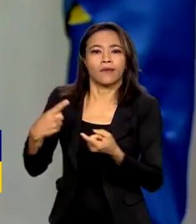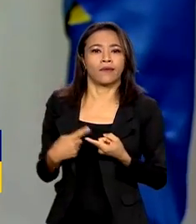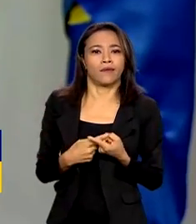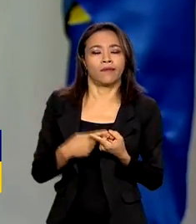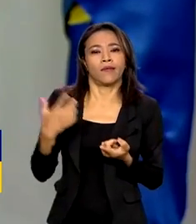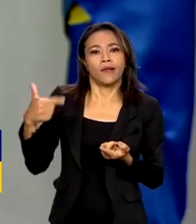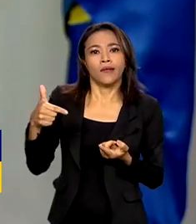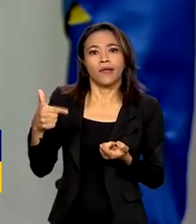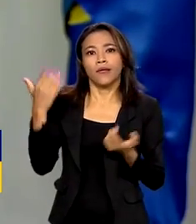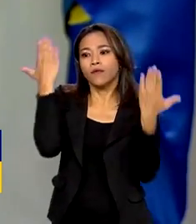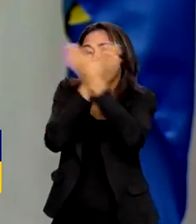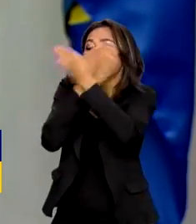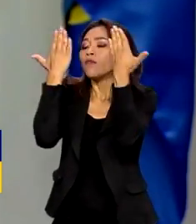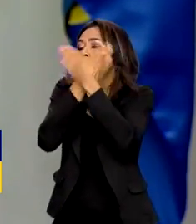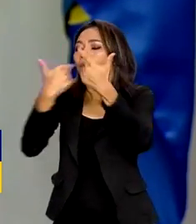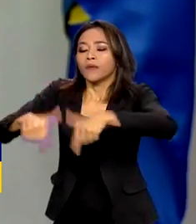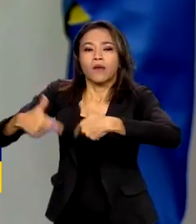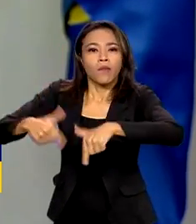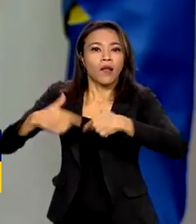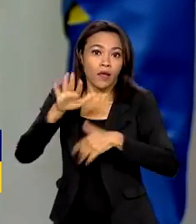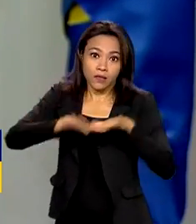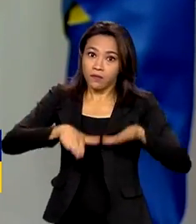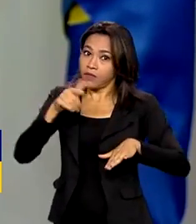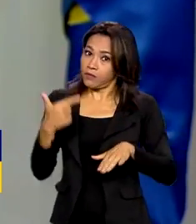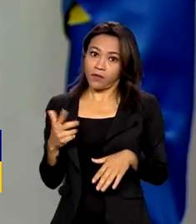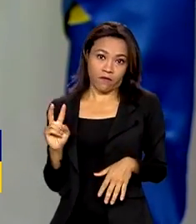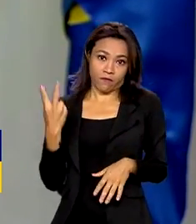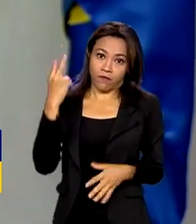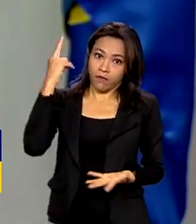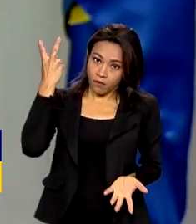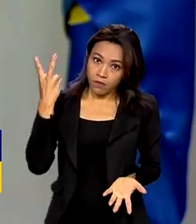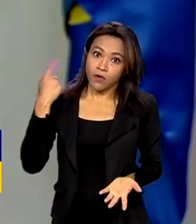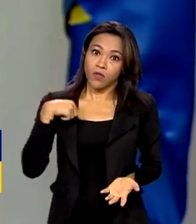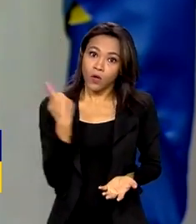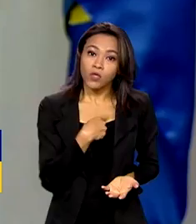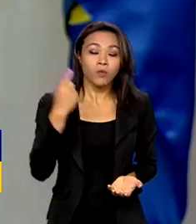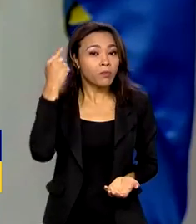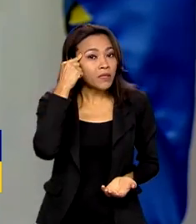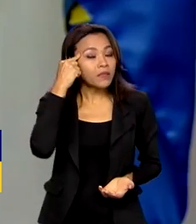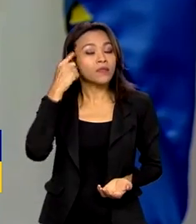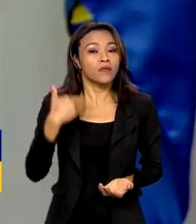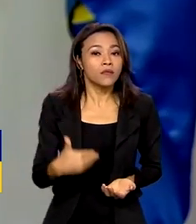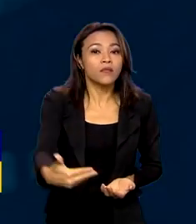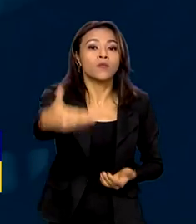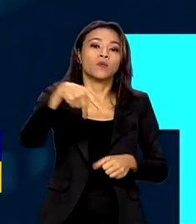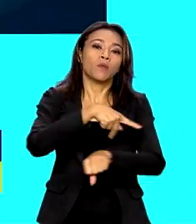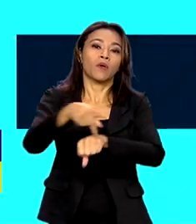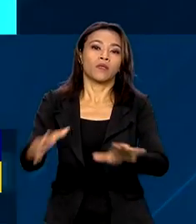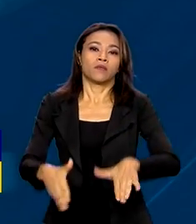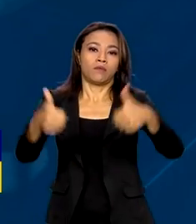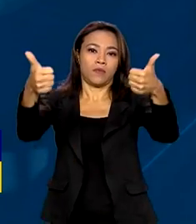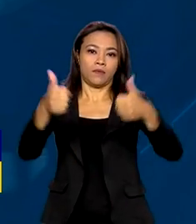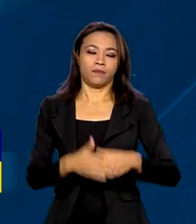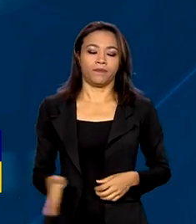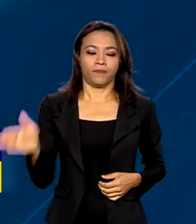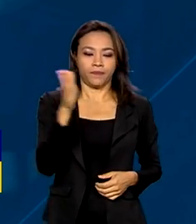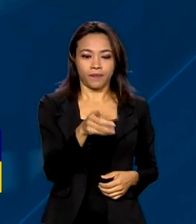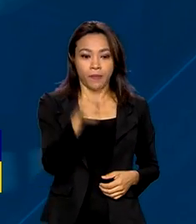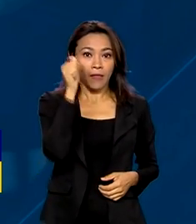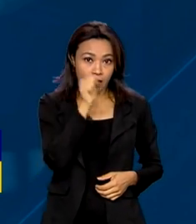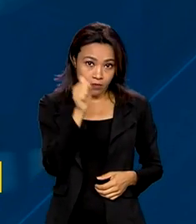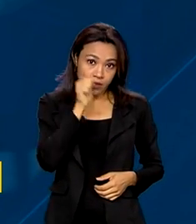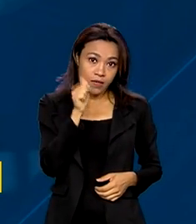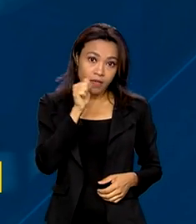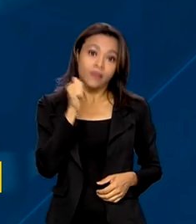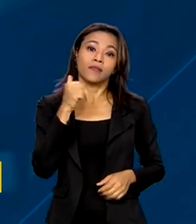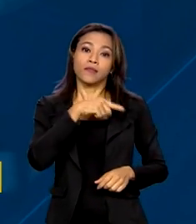e que muitas vezes, né, ele não é valorizado, a gente está pensando num país melhor para todas nós. As mulheres dedicam ao